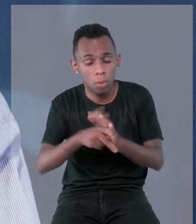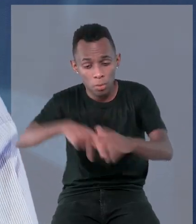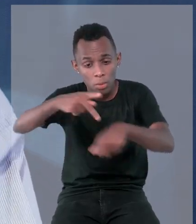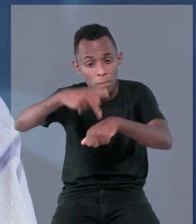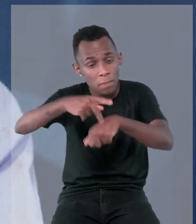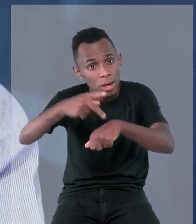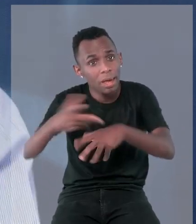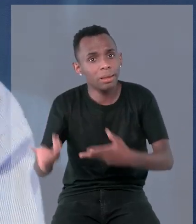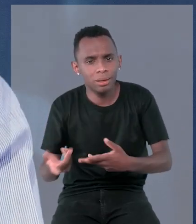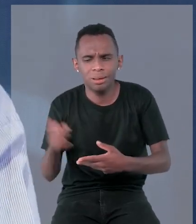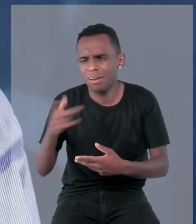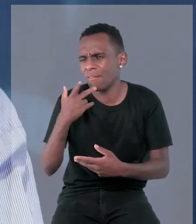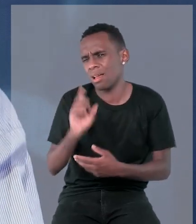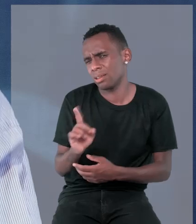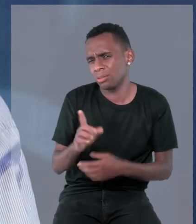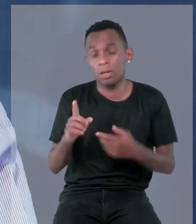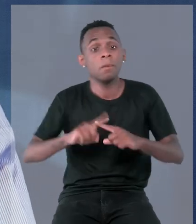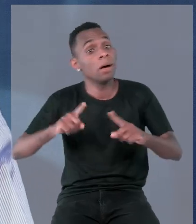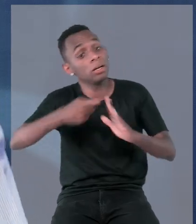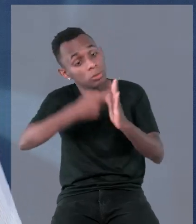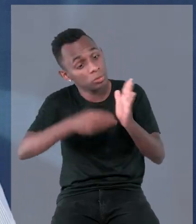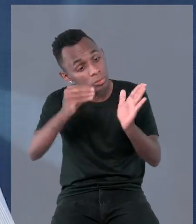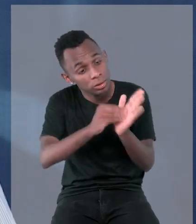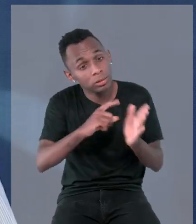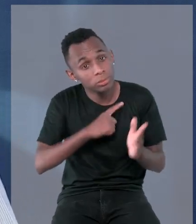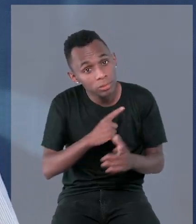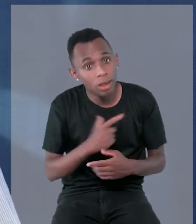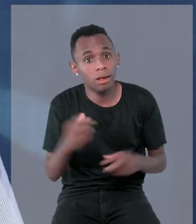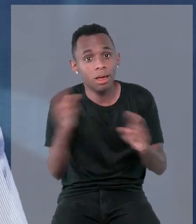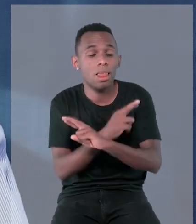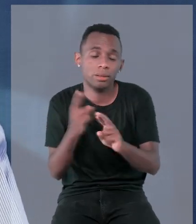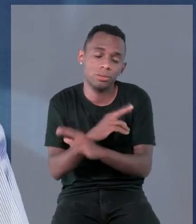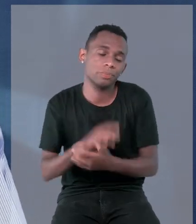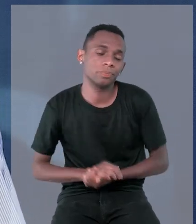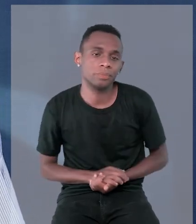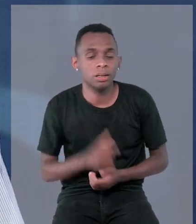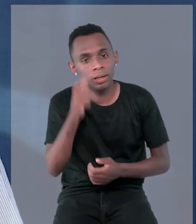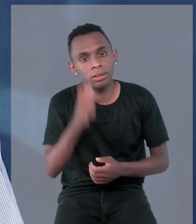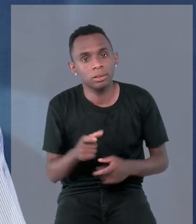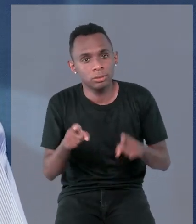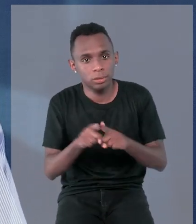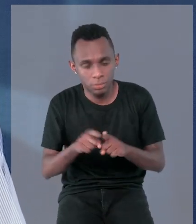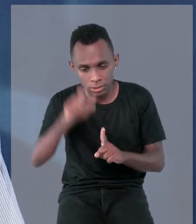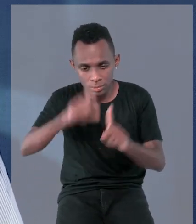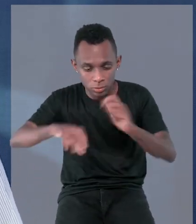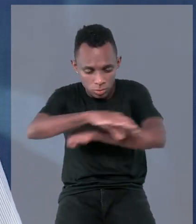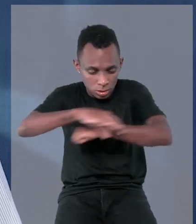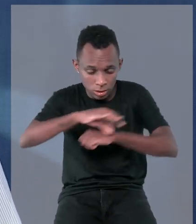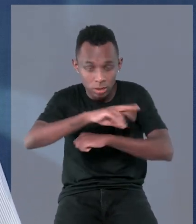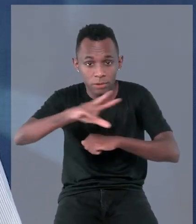pedra, poxa. O Gifone pode negar, mas está no texto, né? E eu acho interessante também que esse arquiteto ele vai